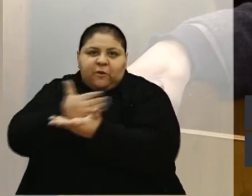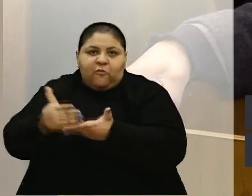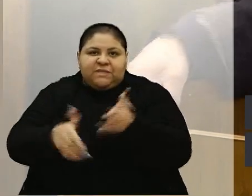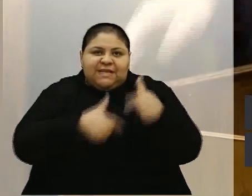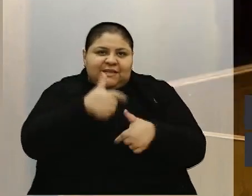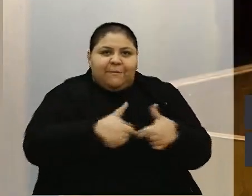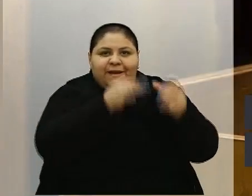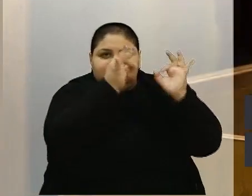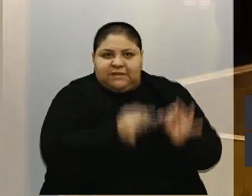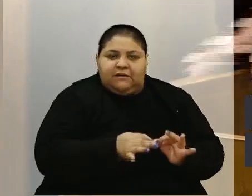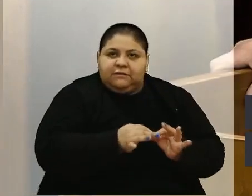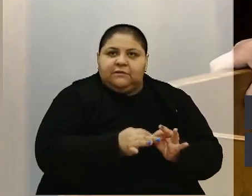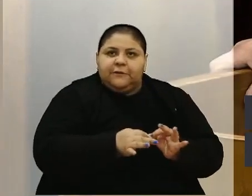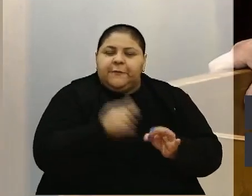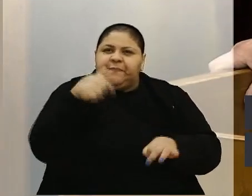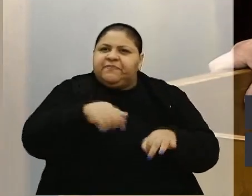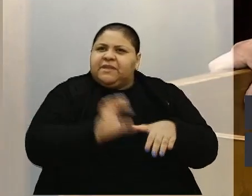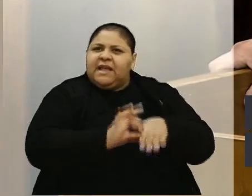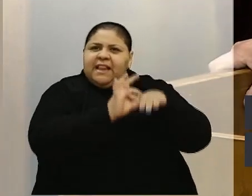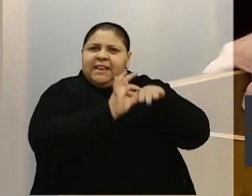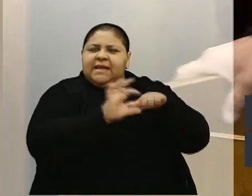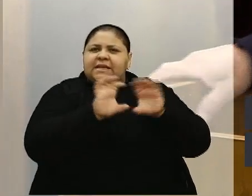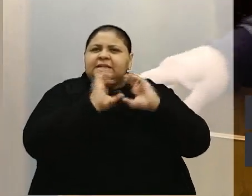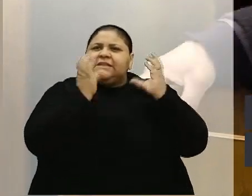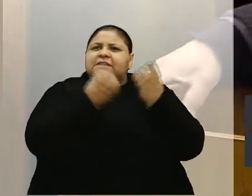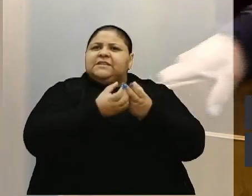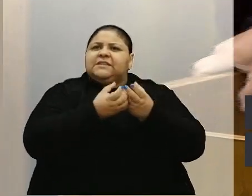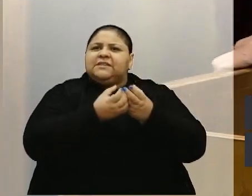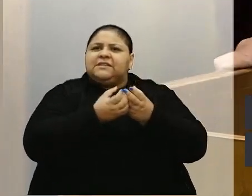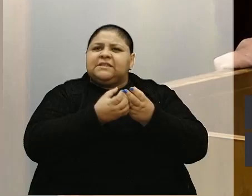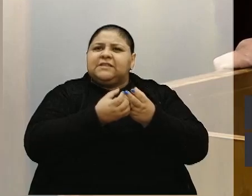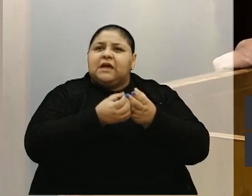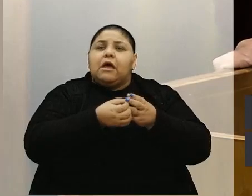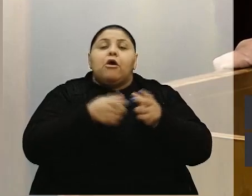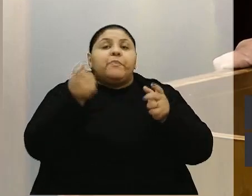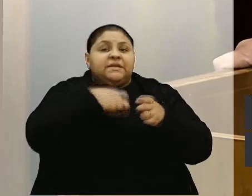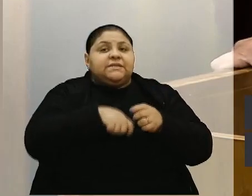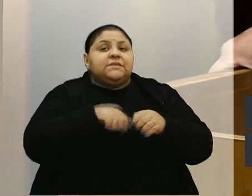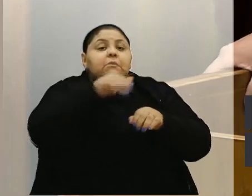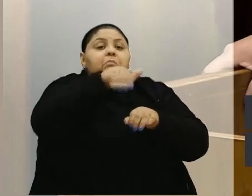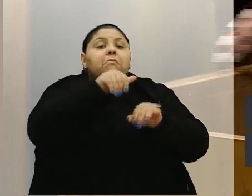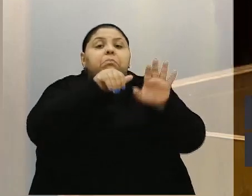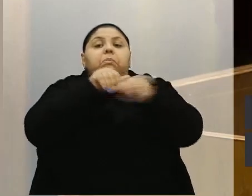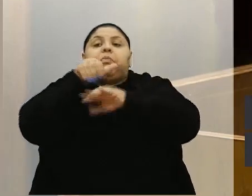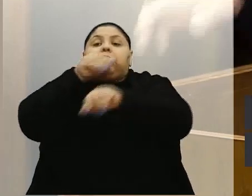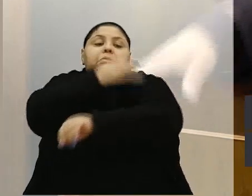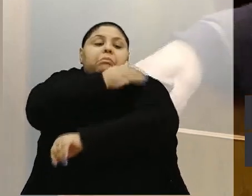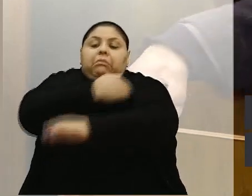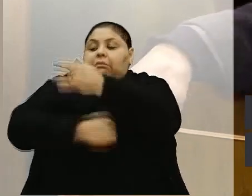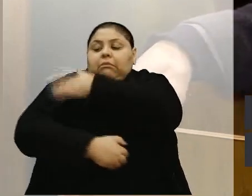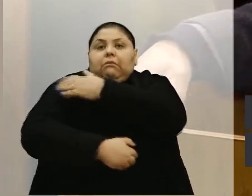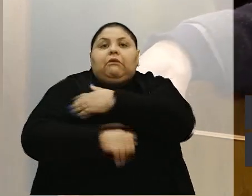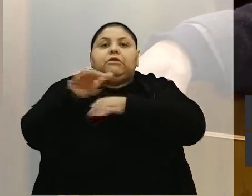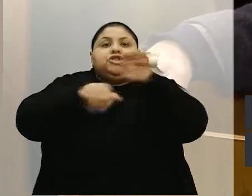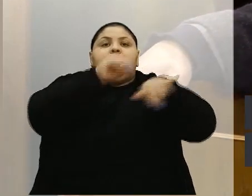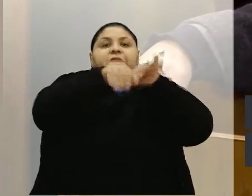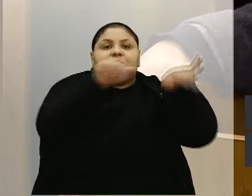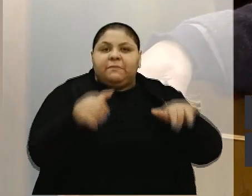Tânia Menezes, minha líder comunitária, dizia: sem bafo na nuca não funciona. E é verdade, às vezes tem que fazer um